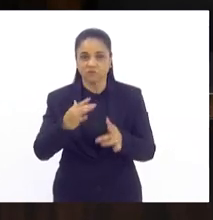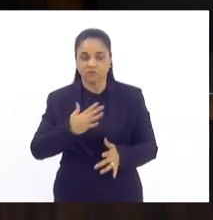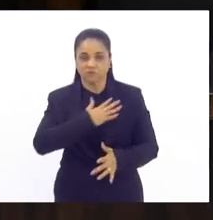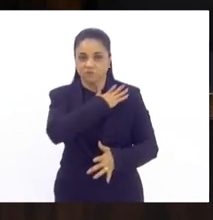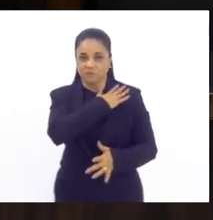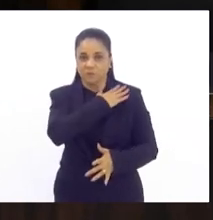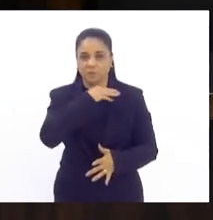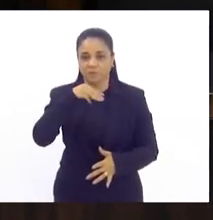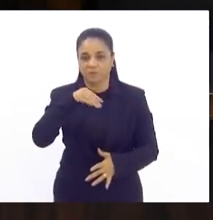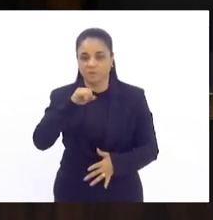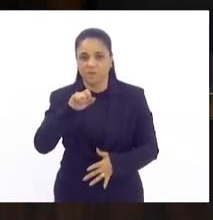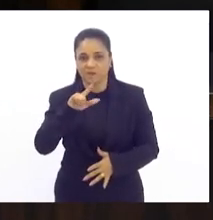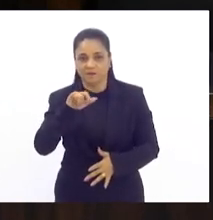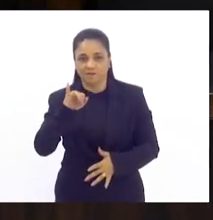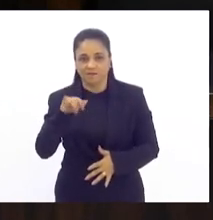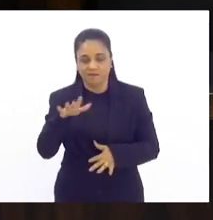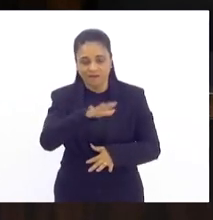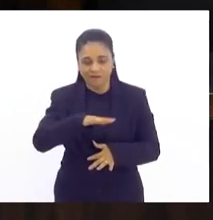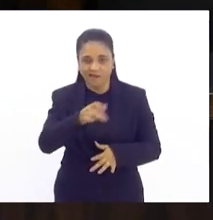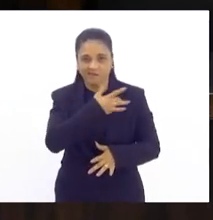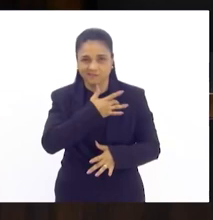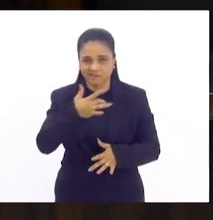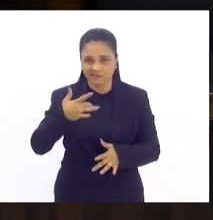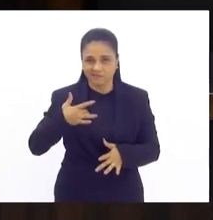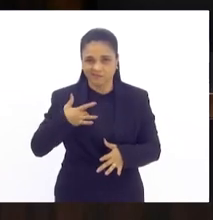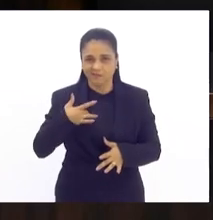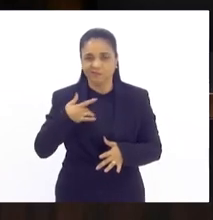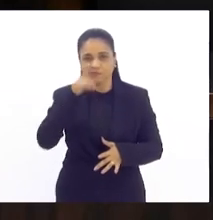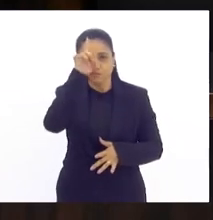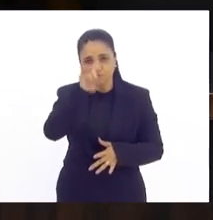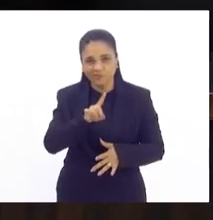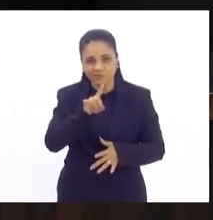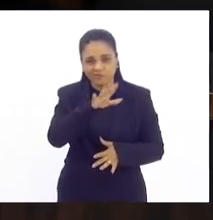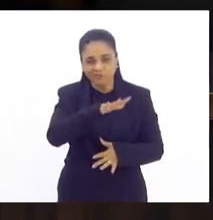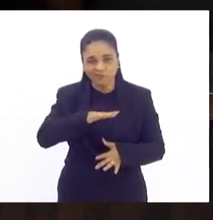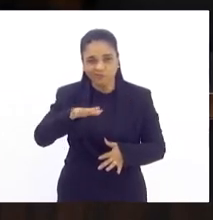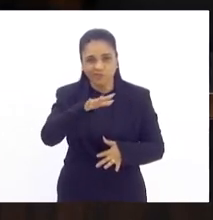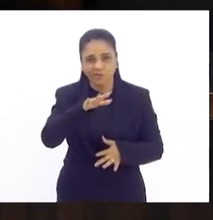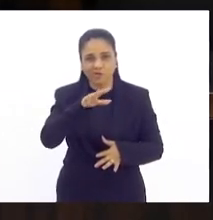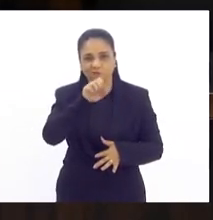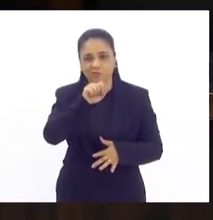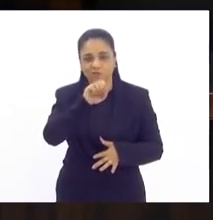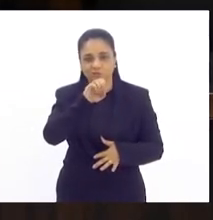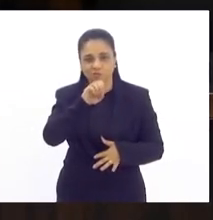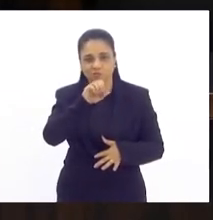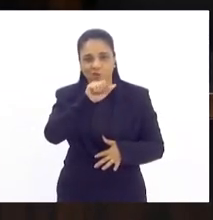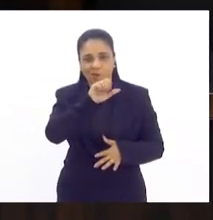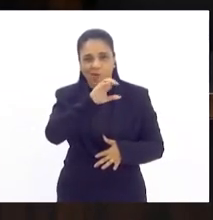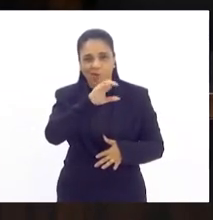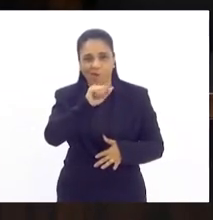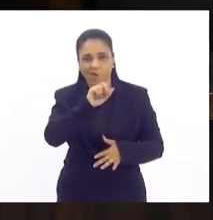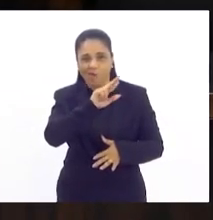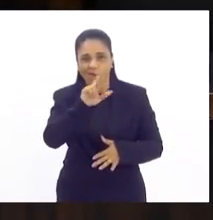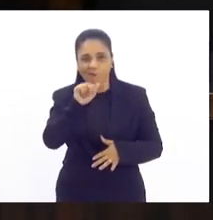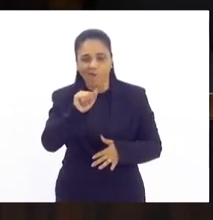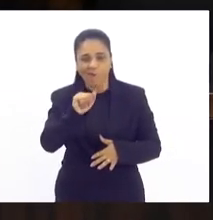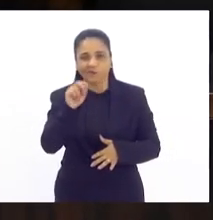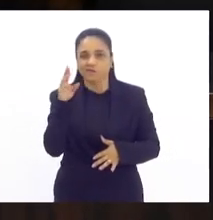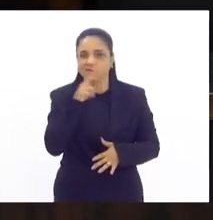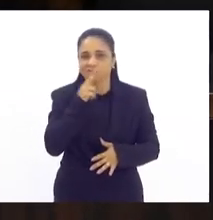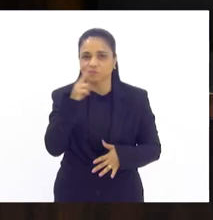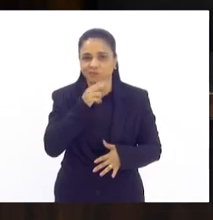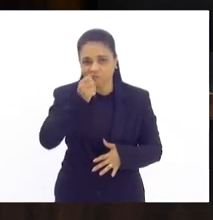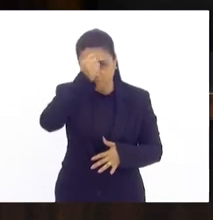aos militares da área de saúde, lotado na Diretoria Geral de Socorro e Emergência do Corpo de Bombeiro